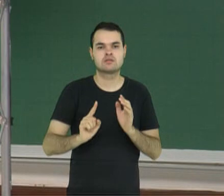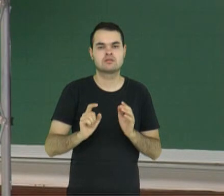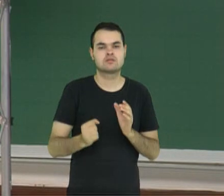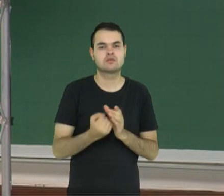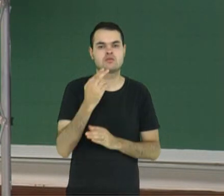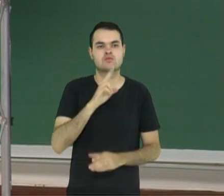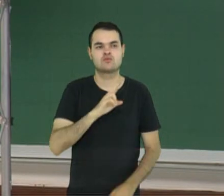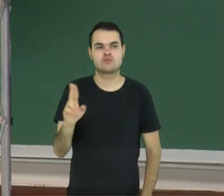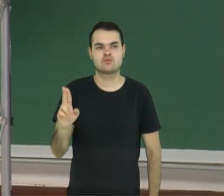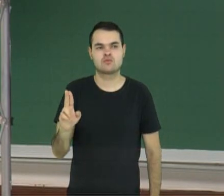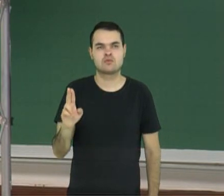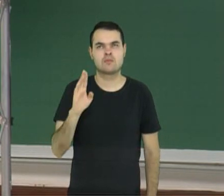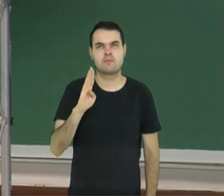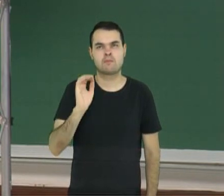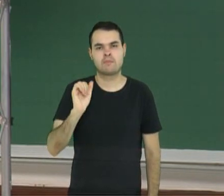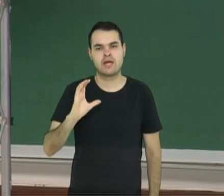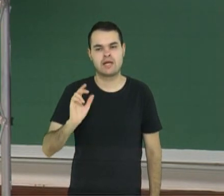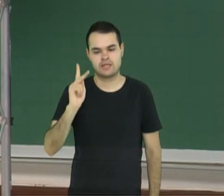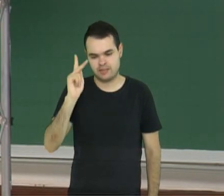chamado